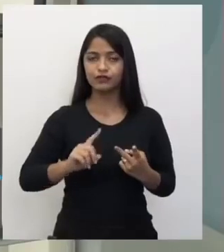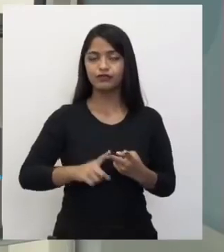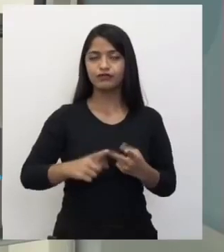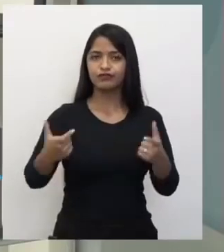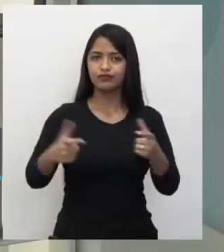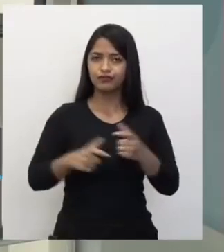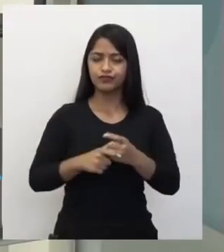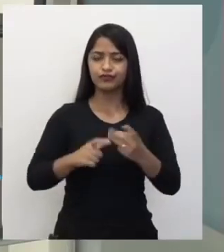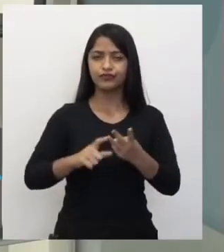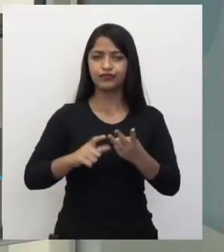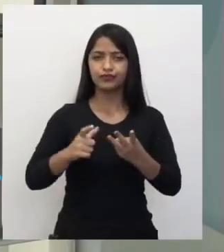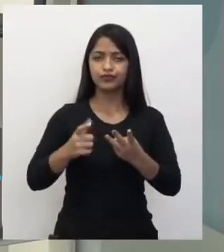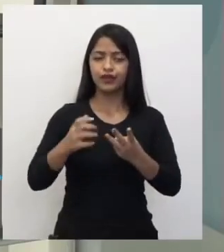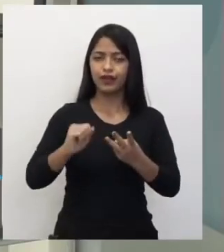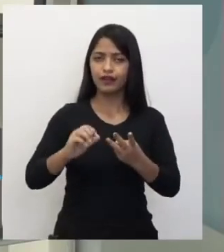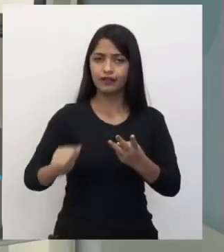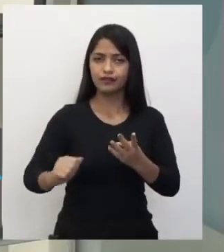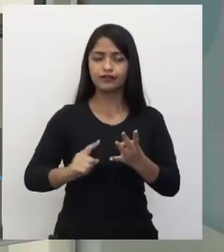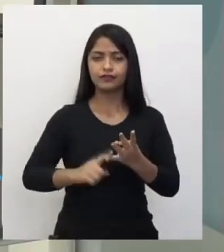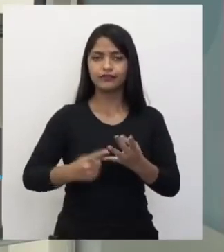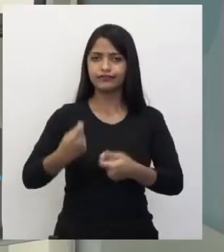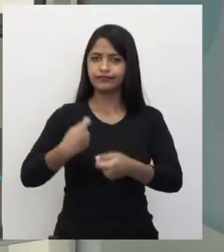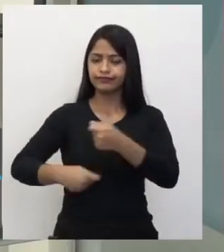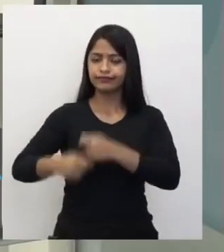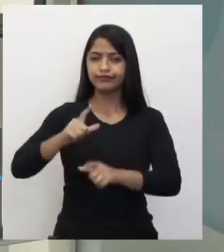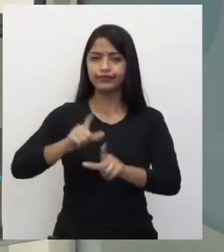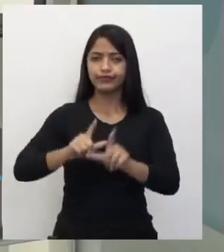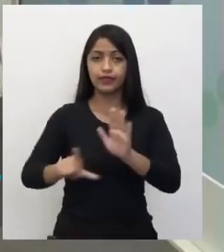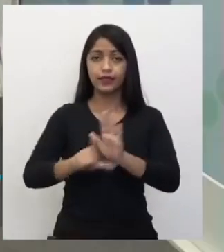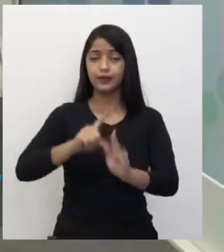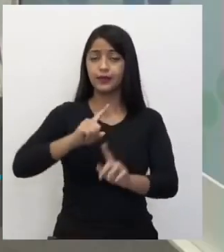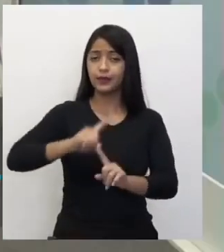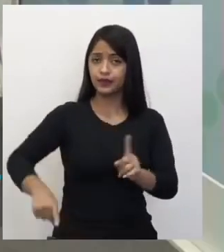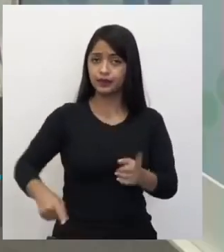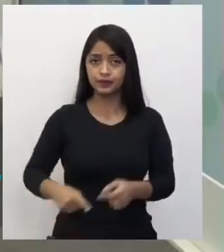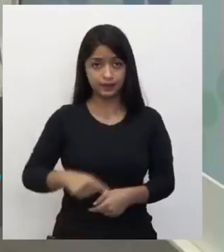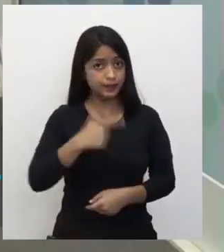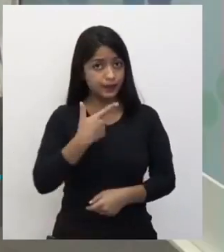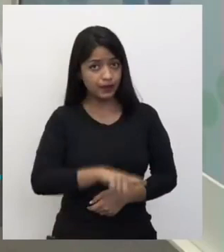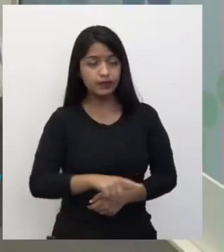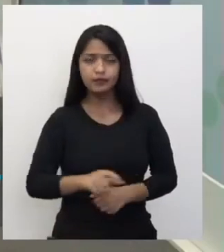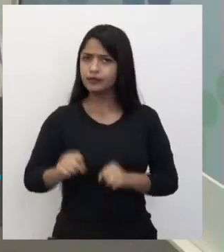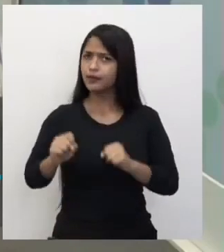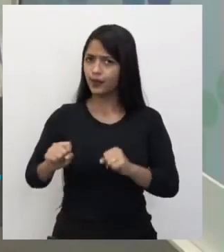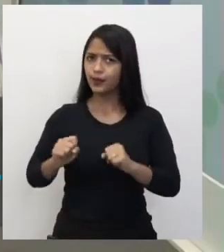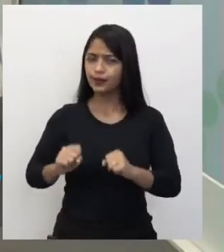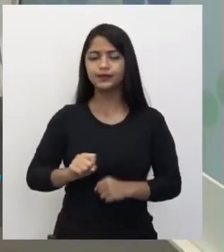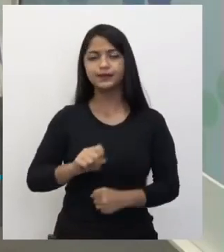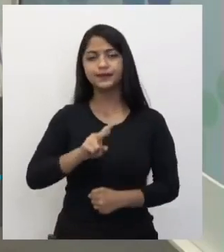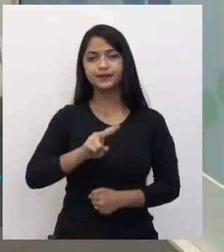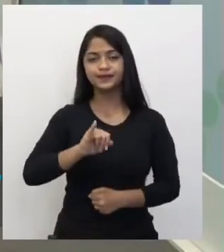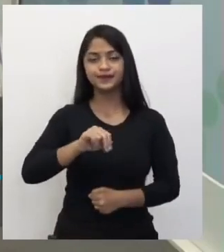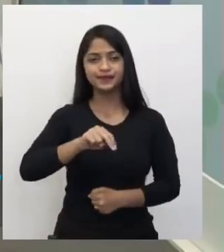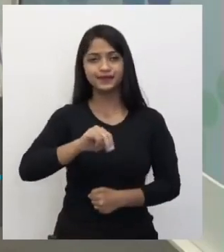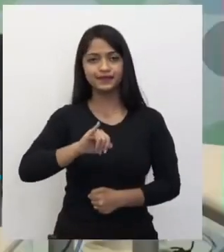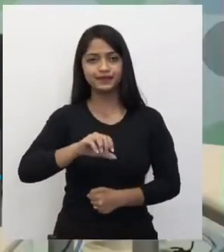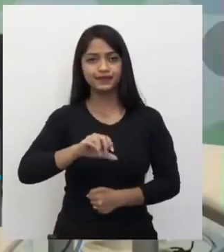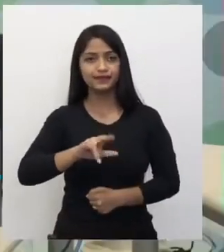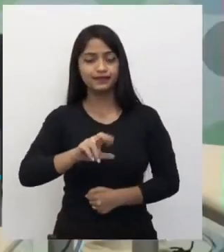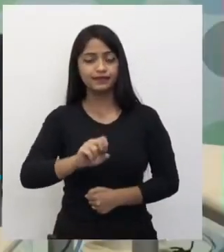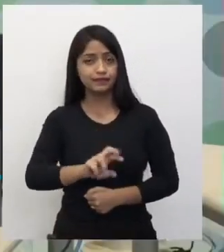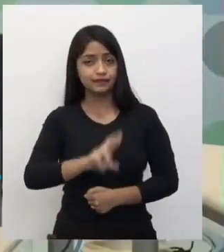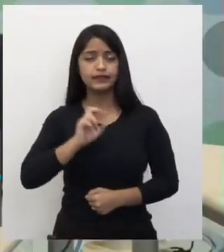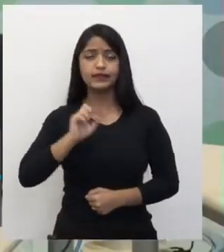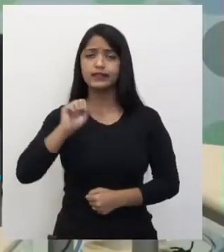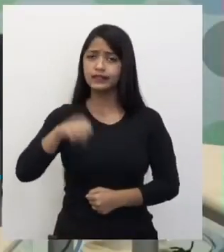extinção, caça, comércio ilegal da espécie. Muito bem. Posso falar mais um? Pode. O Vinícius da Promirium colocou. Sim, exclusivas